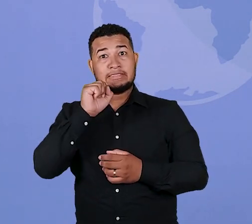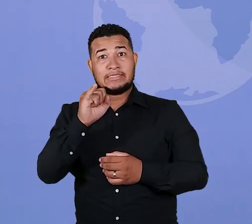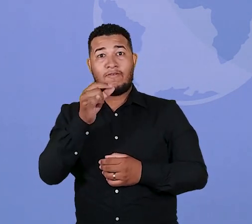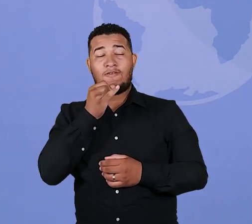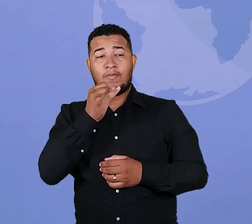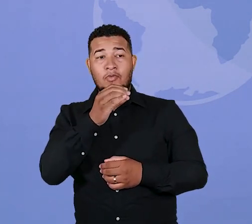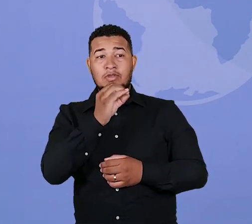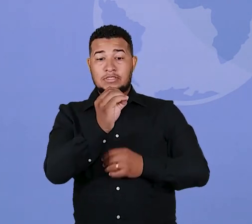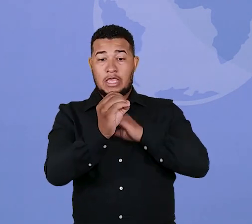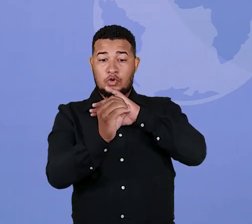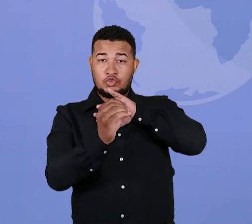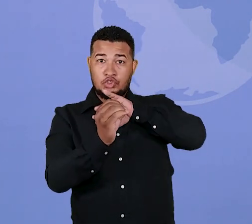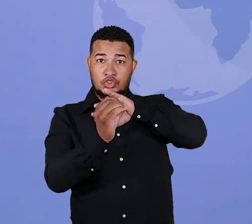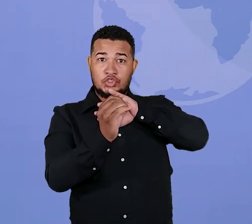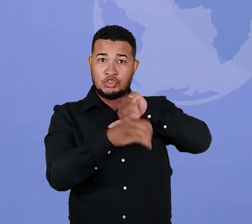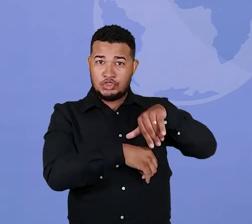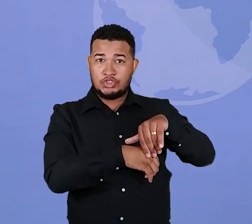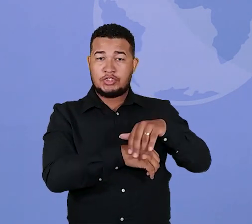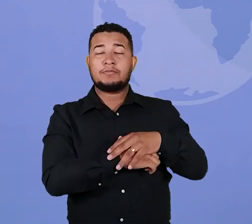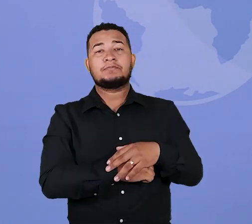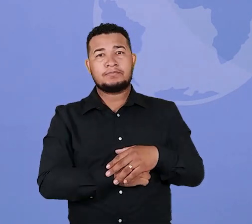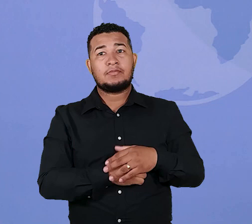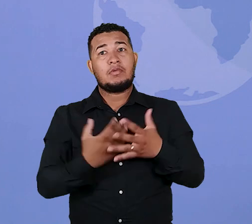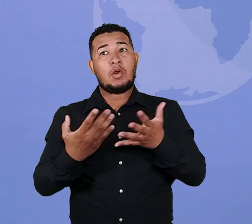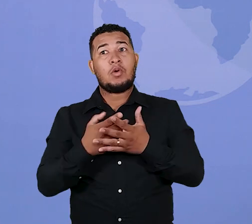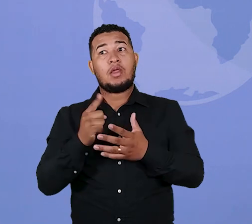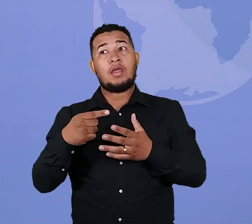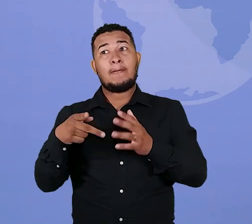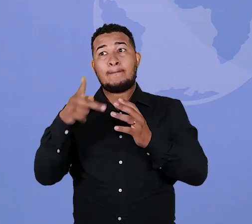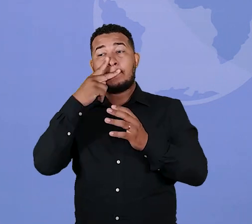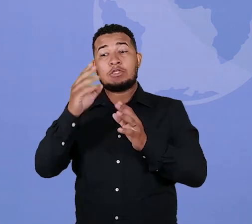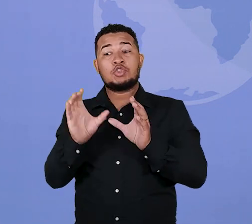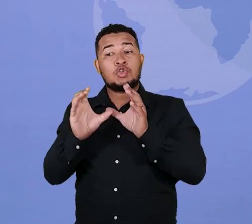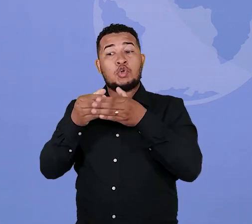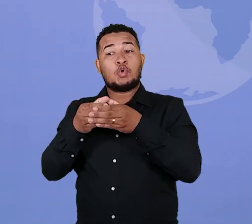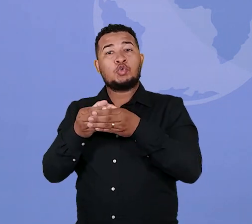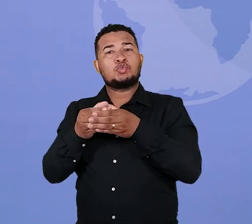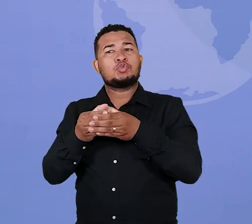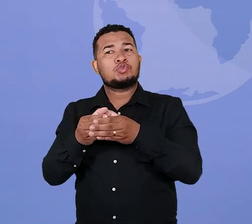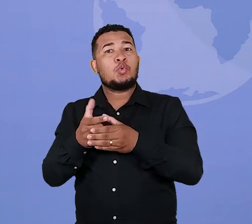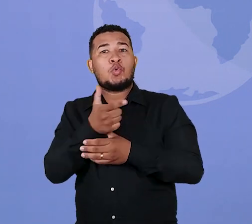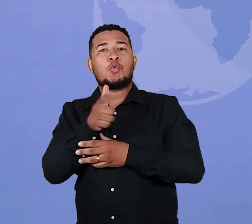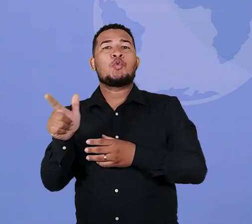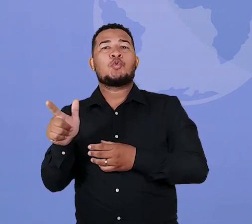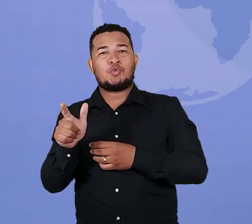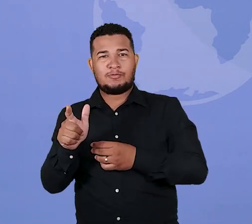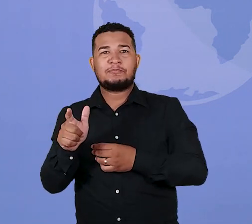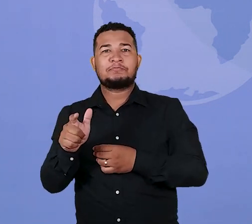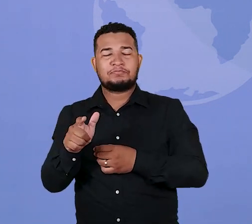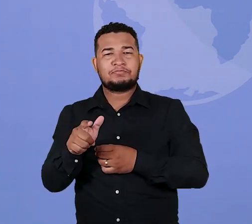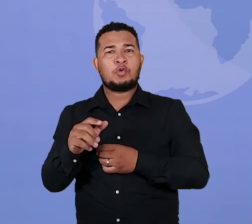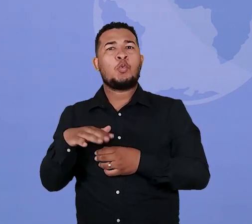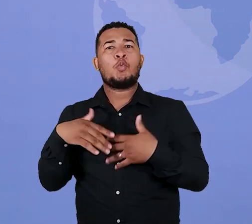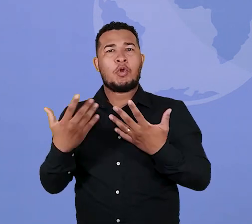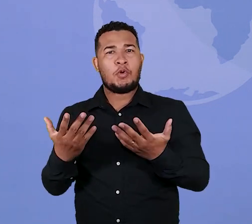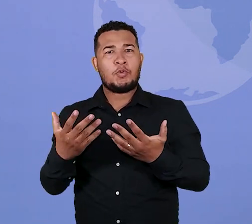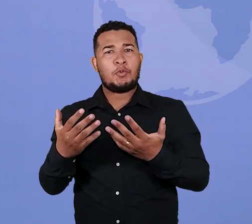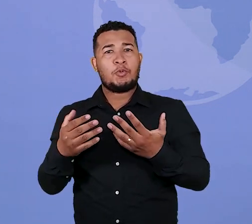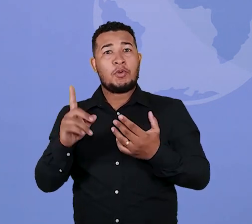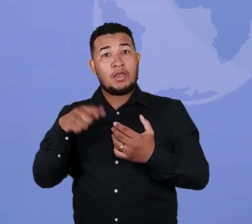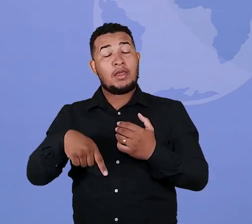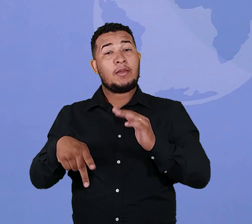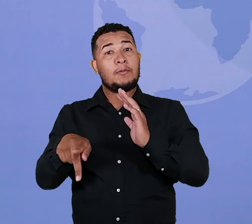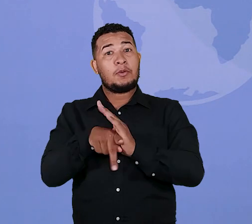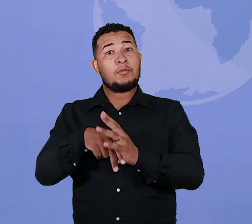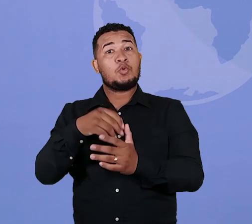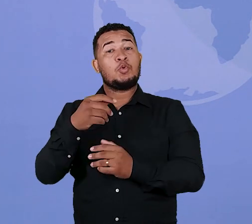eu tirar esse zero, eu passo a ter então um subconjunto que é muito famoso. Que subconjunto é